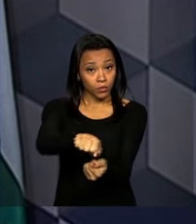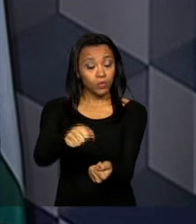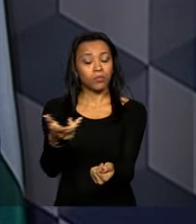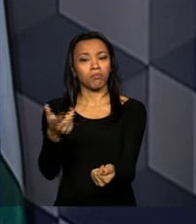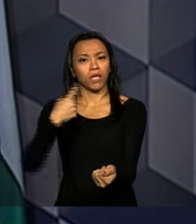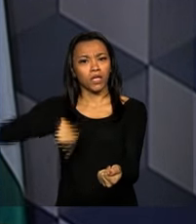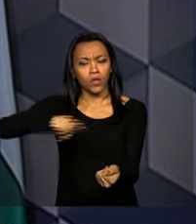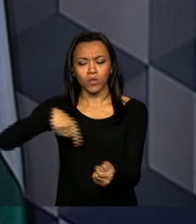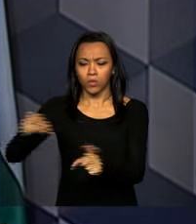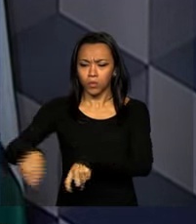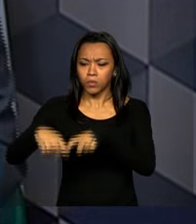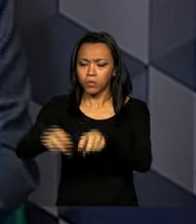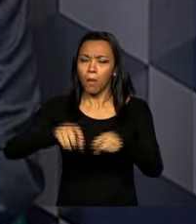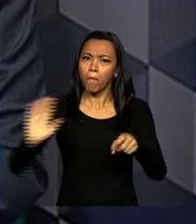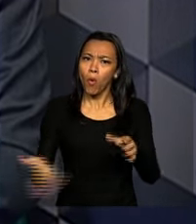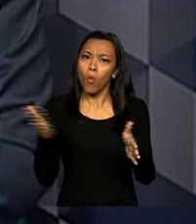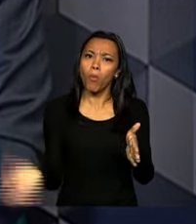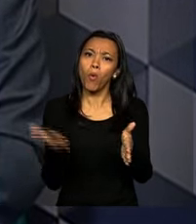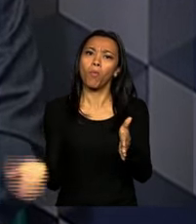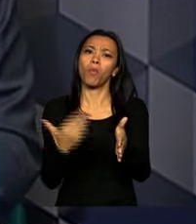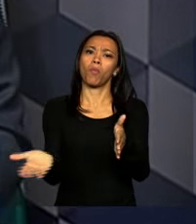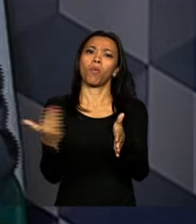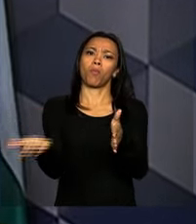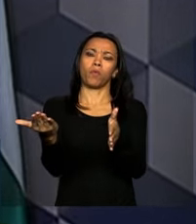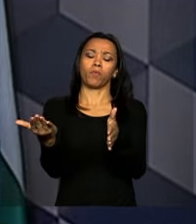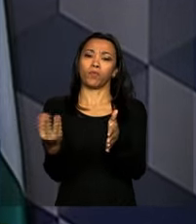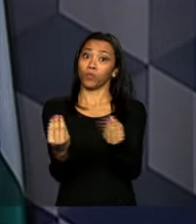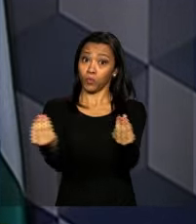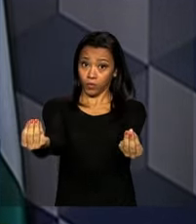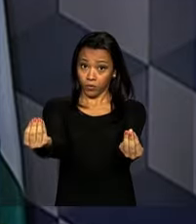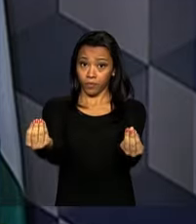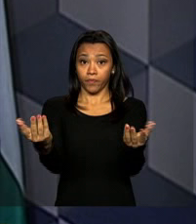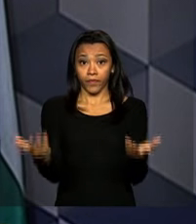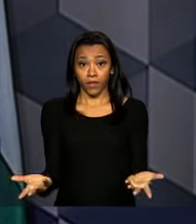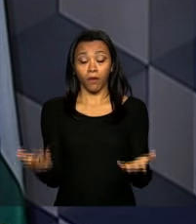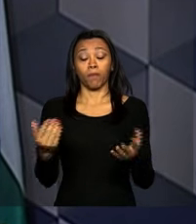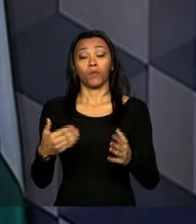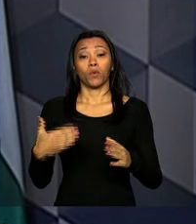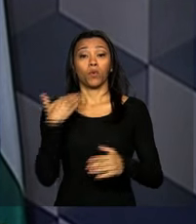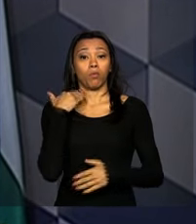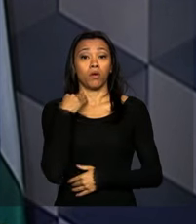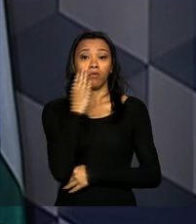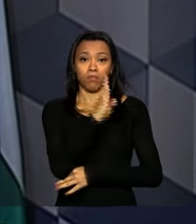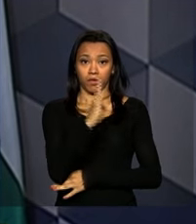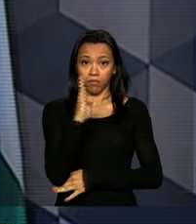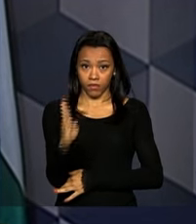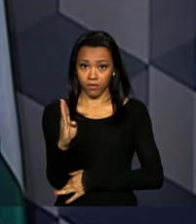campo aumentasse bastante. E o Banco do Brasil,